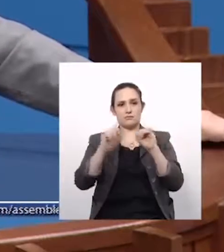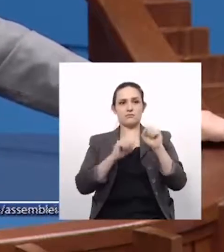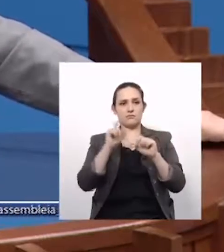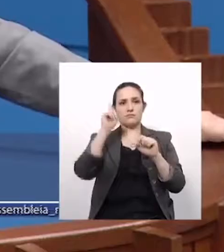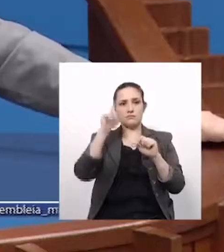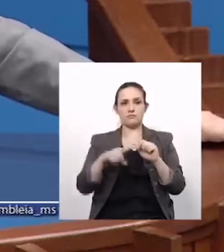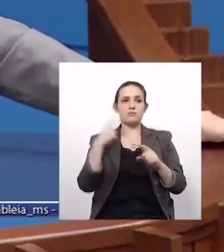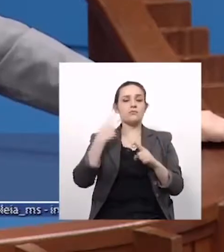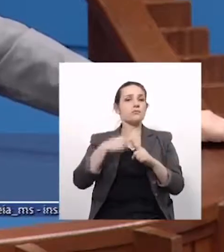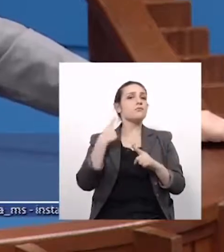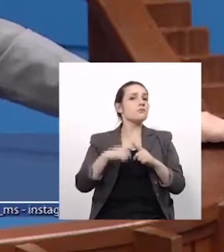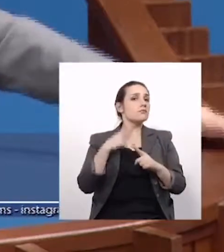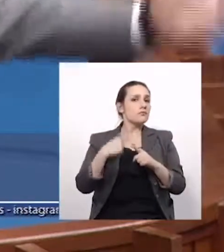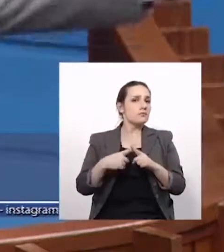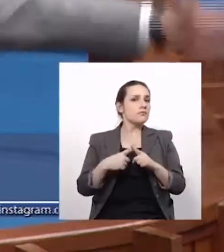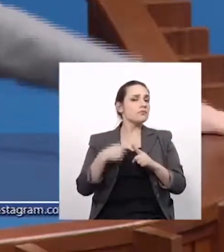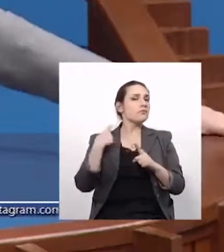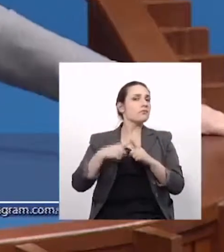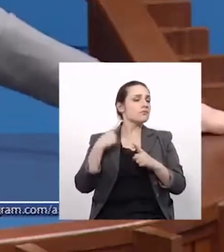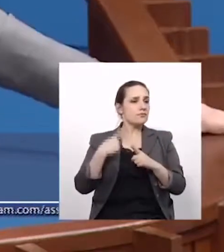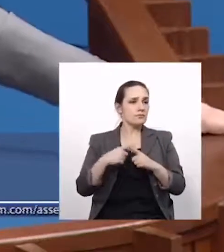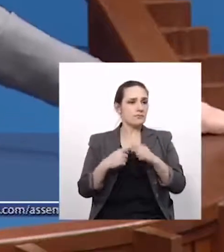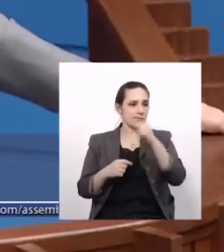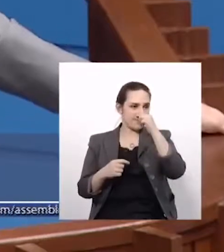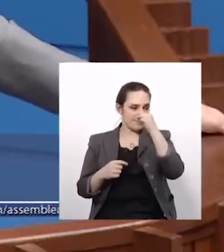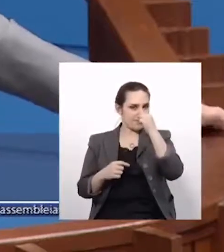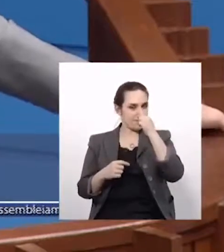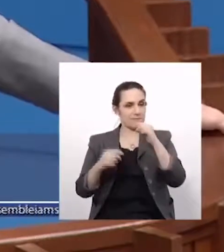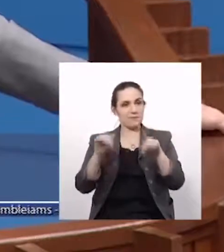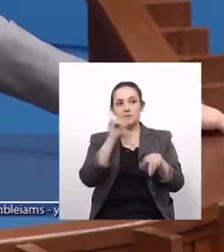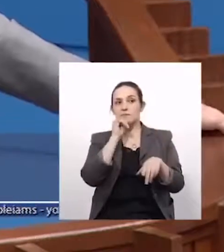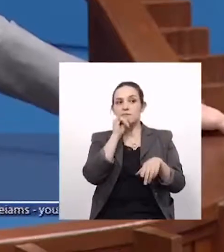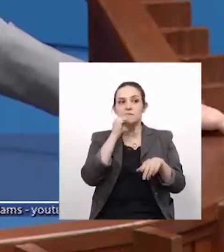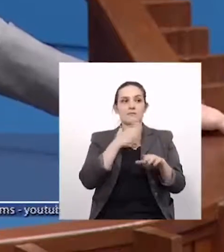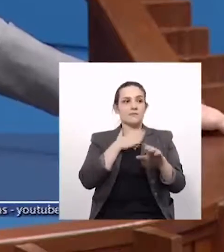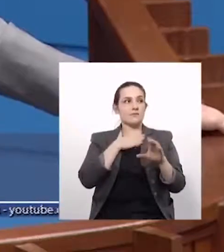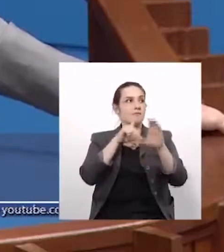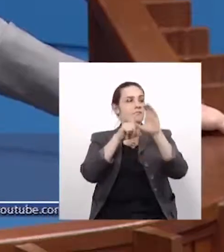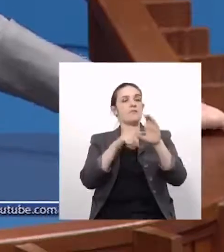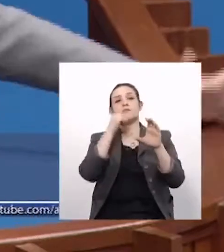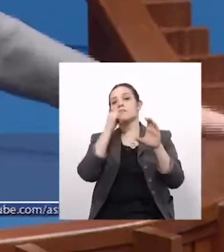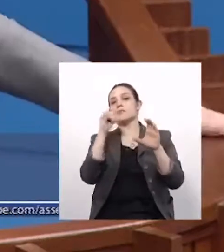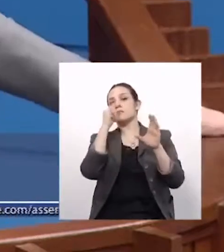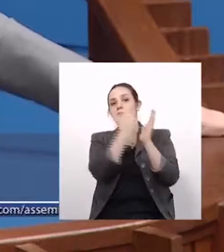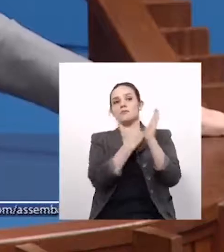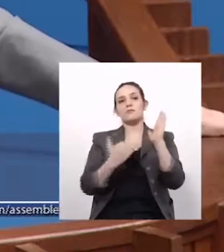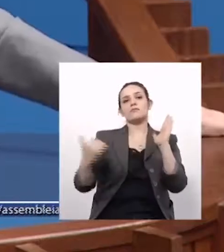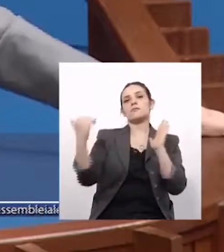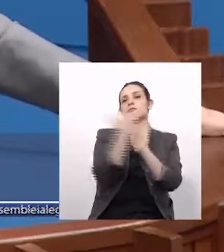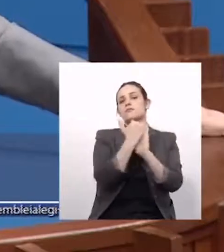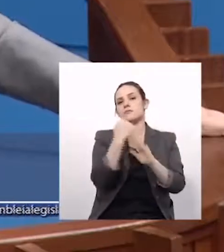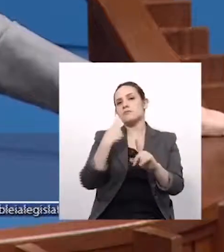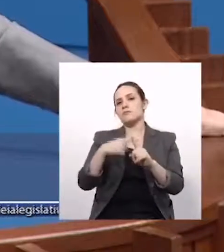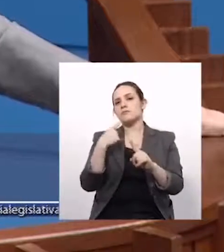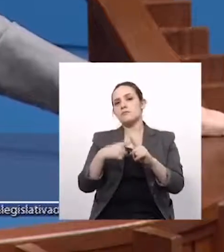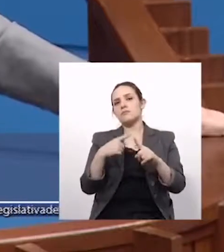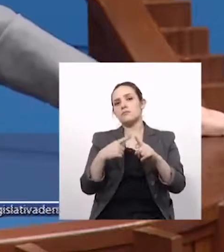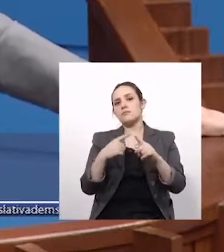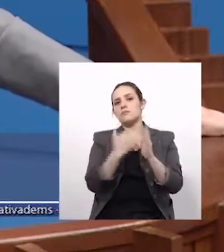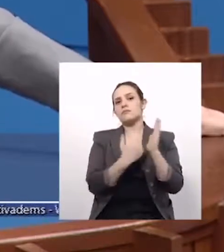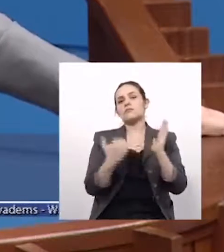razão, o porquê. Eu tive um aumento da minha conta de energia. Por que essa conta